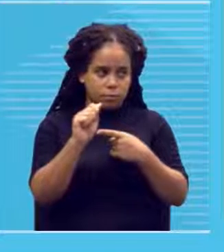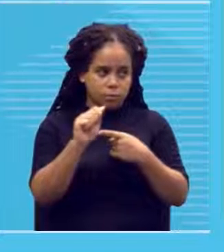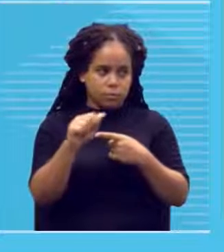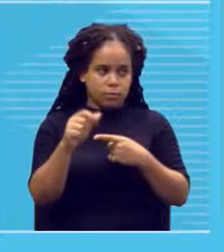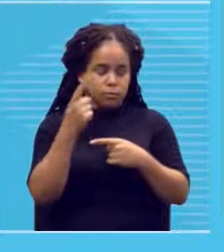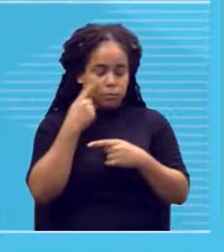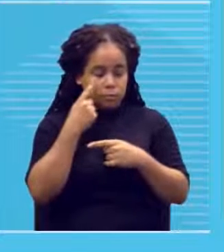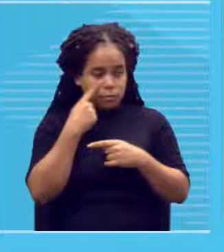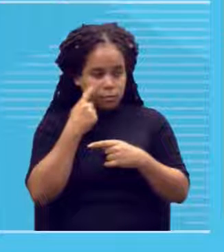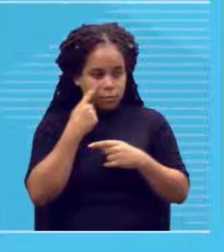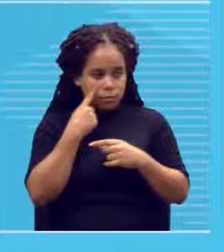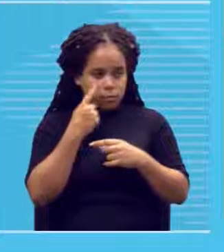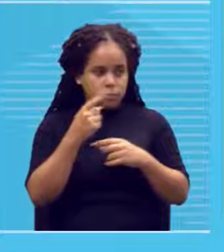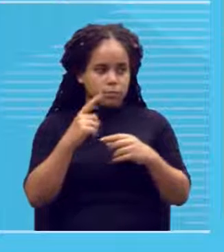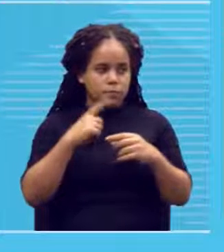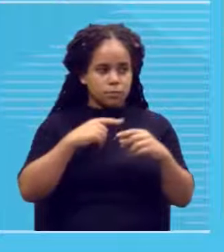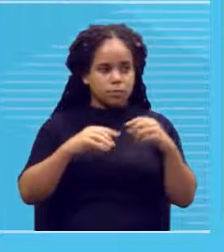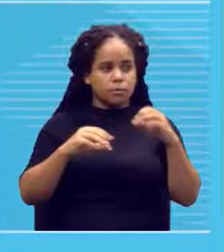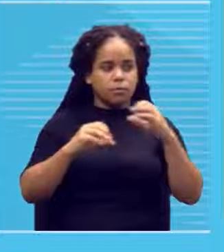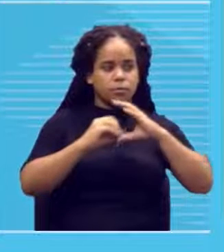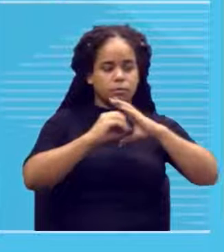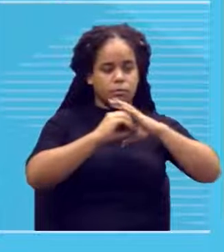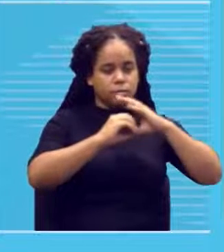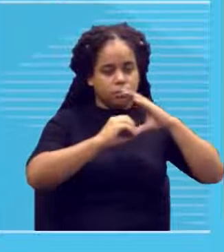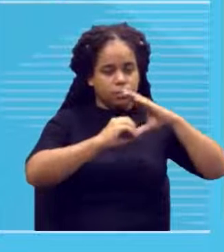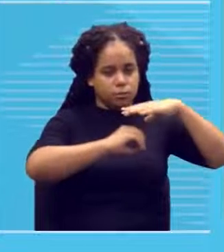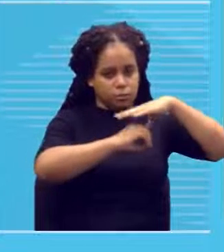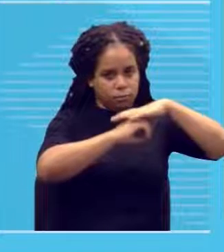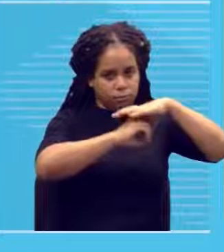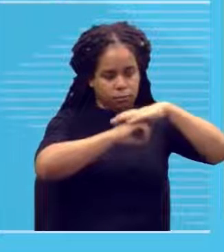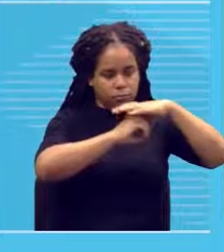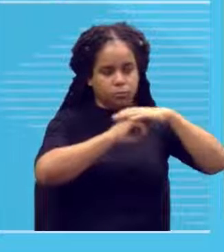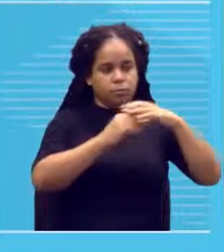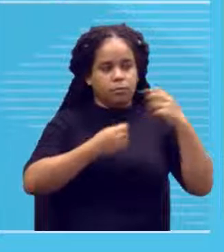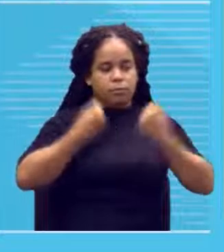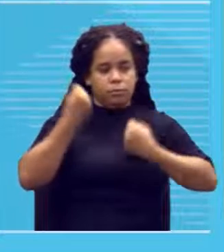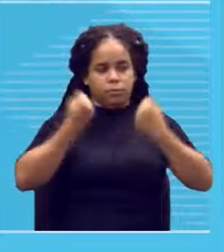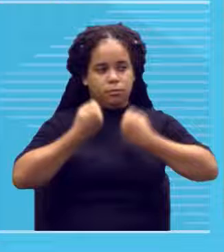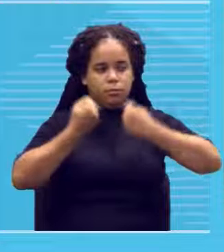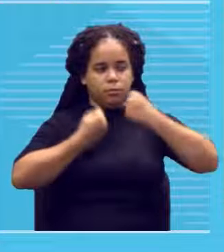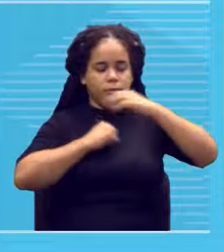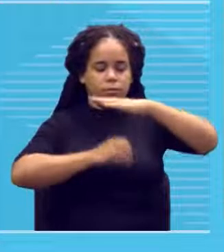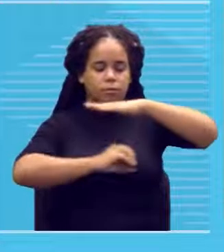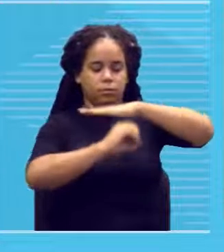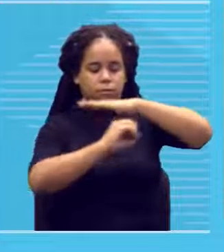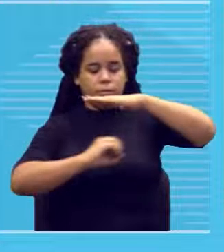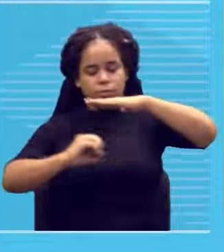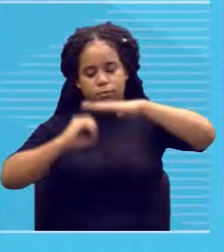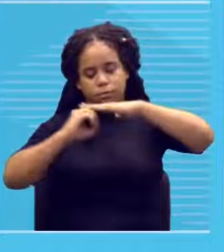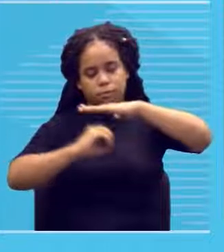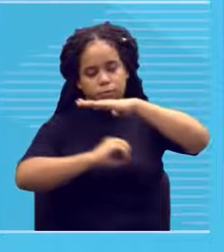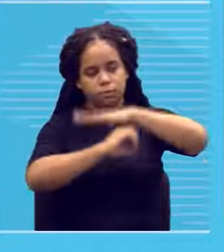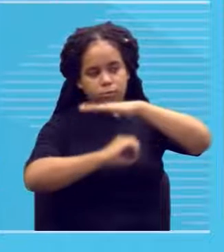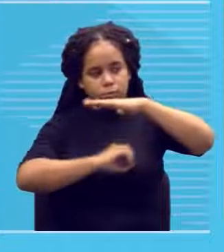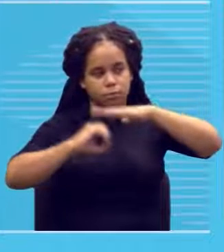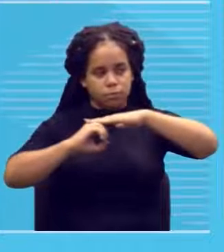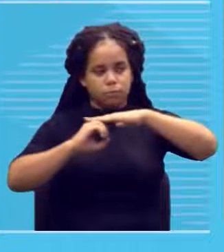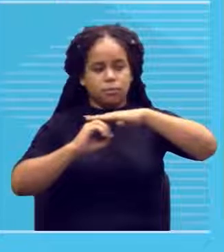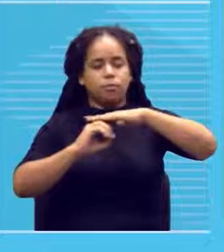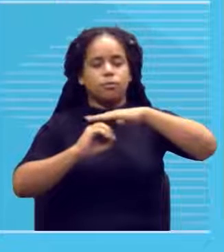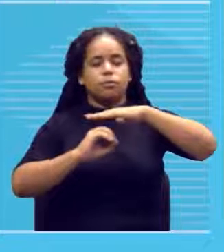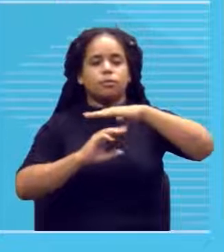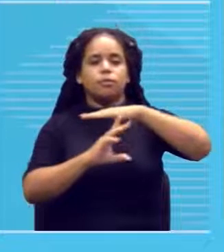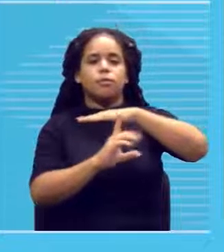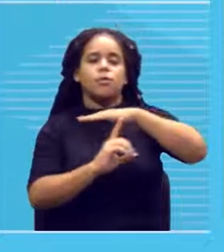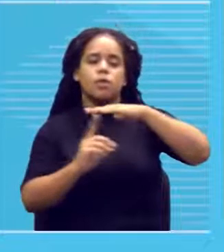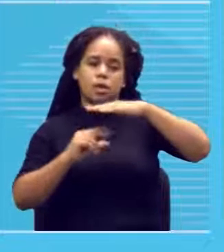entre o eixo dianteiro e traseiro jogos temos aqui uma distância de 2.300 MM